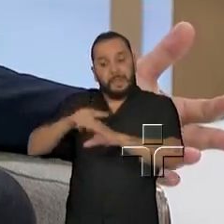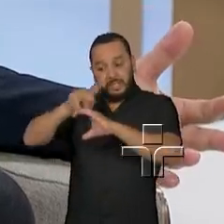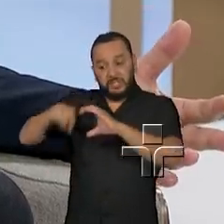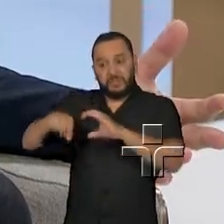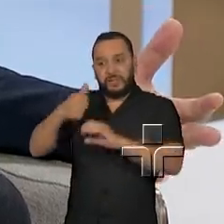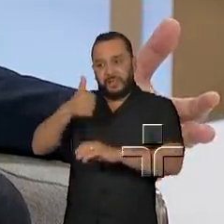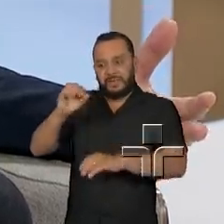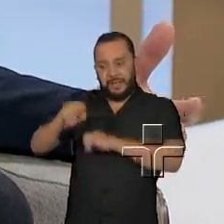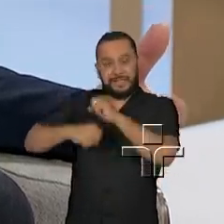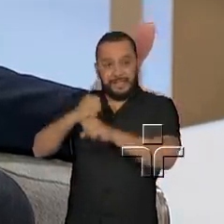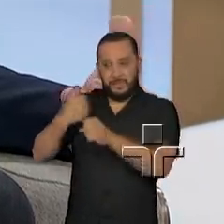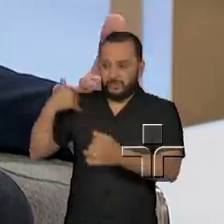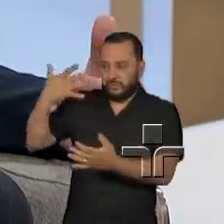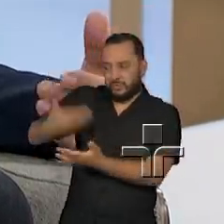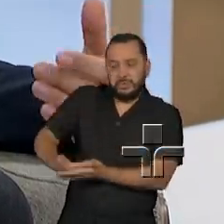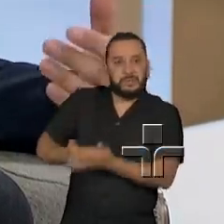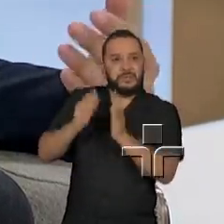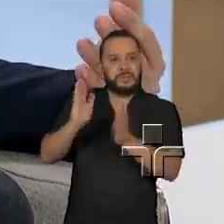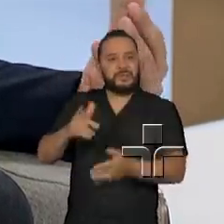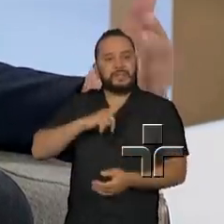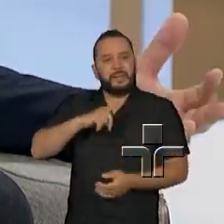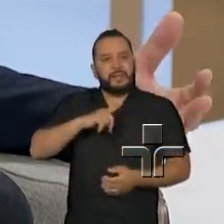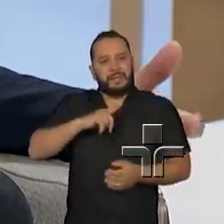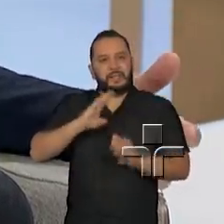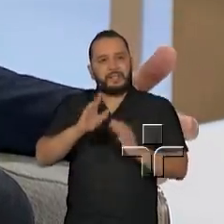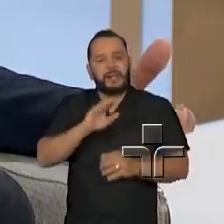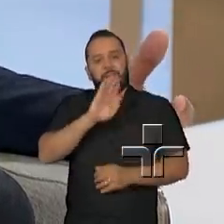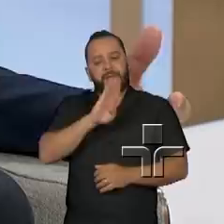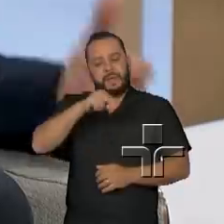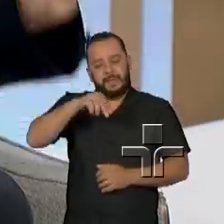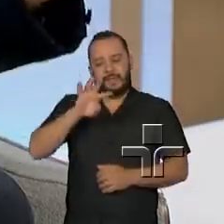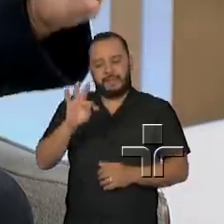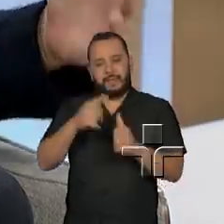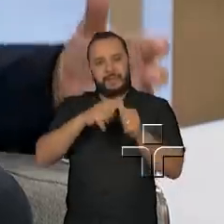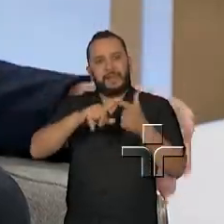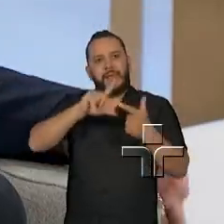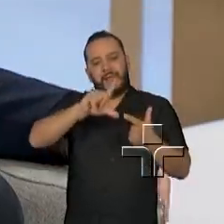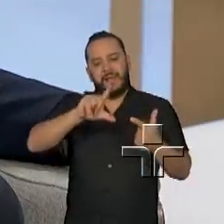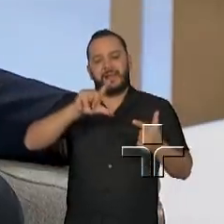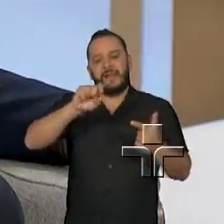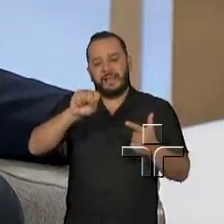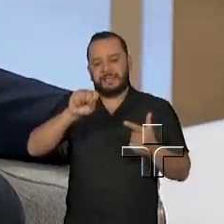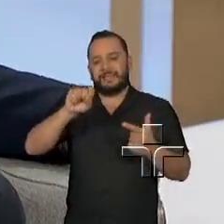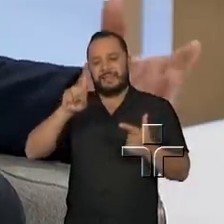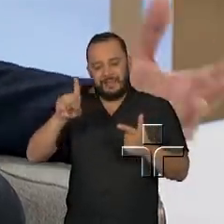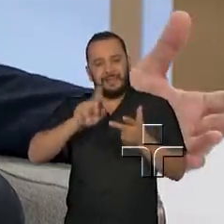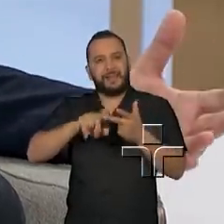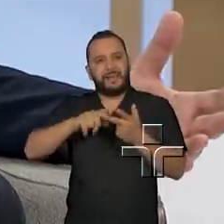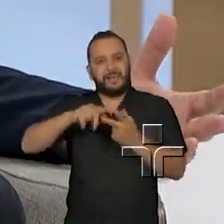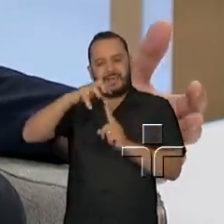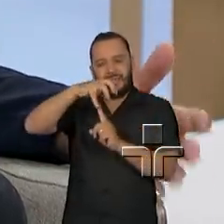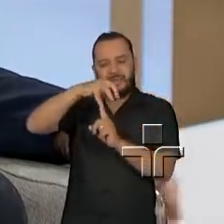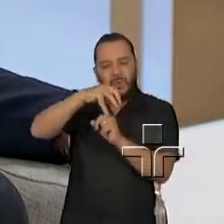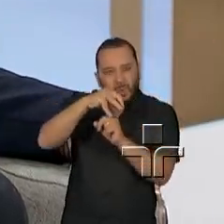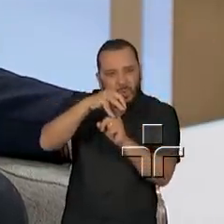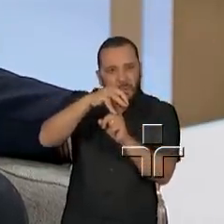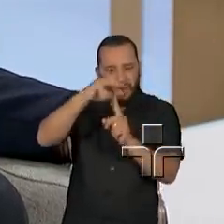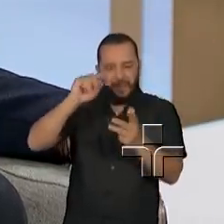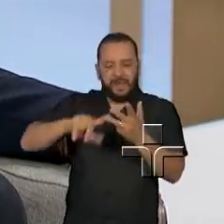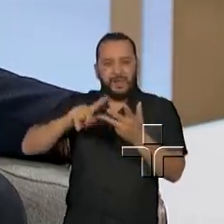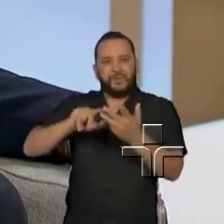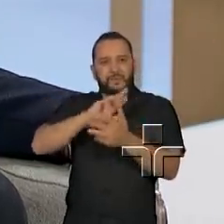da serotonina, como DMT, LSD, psilocibina, cogumelos, MDMA, são